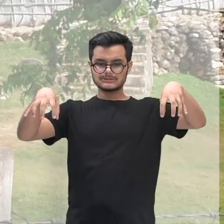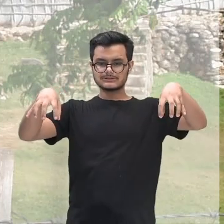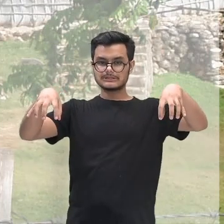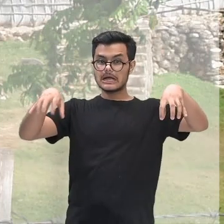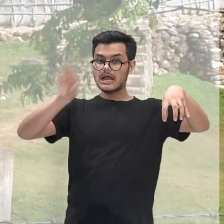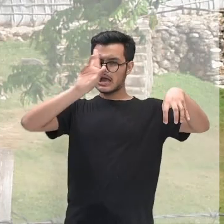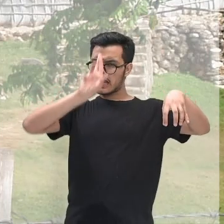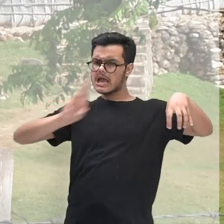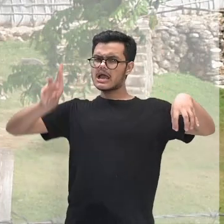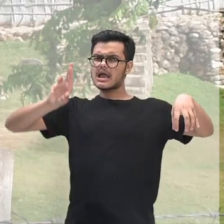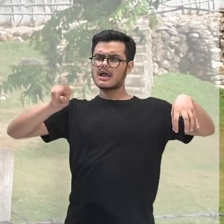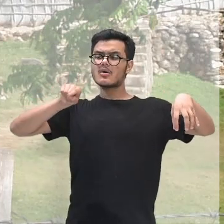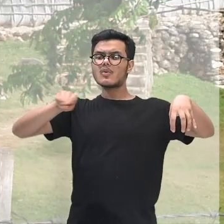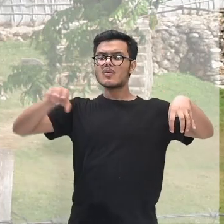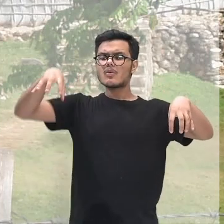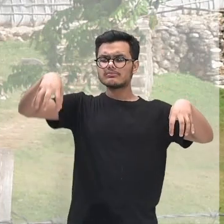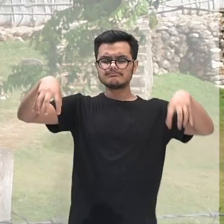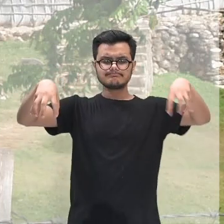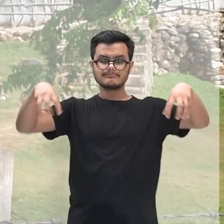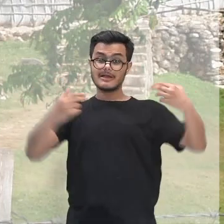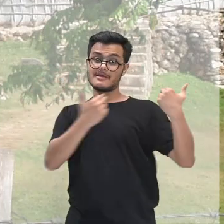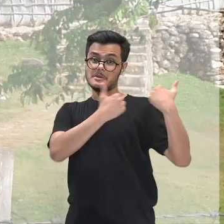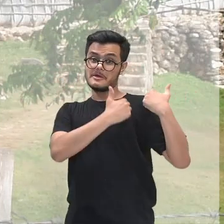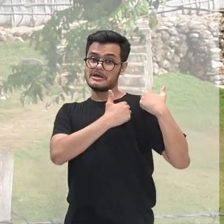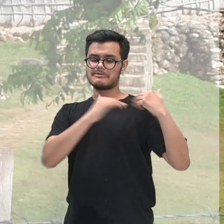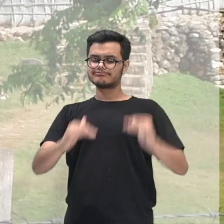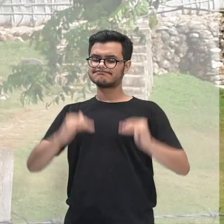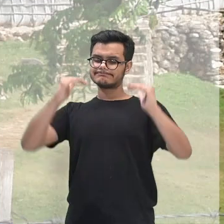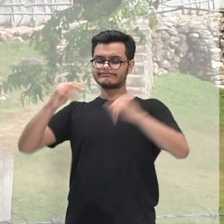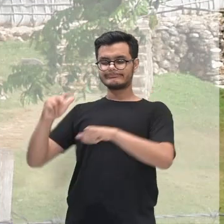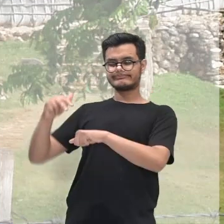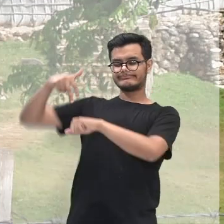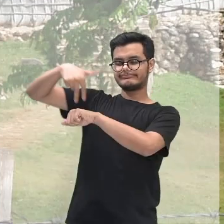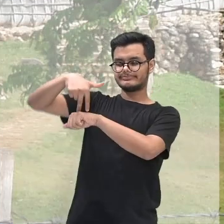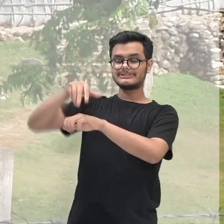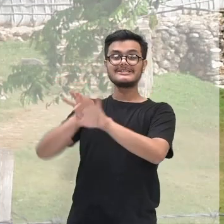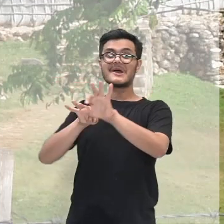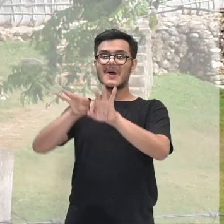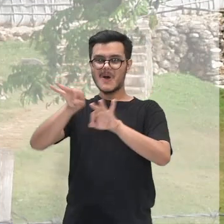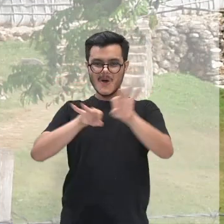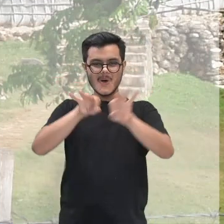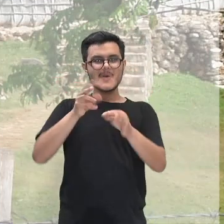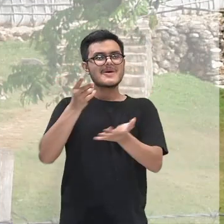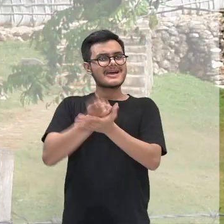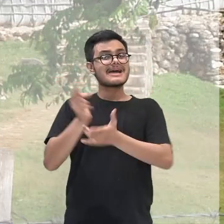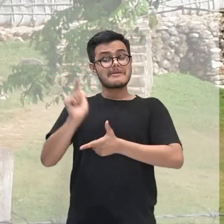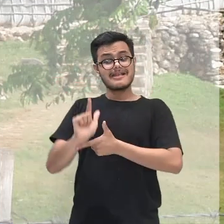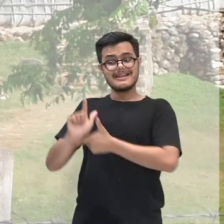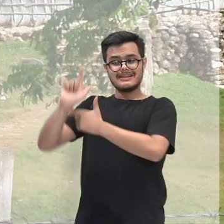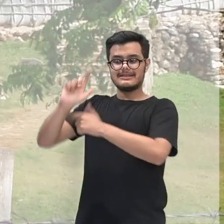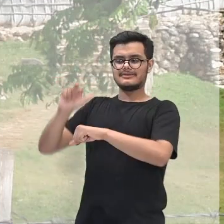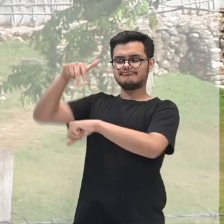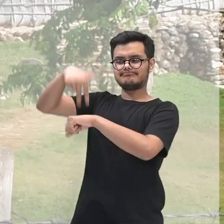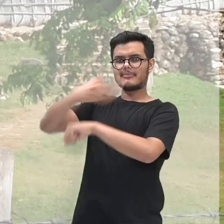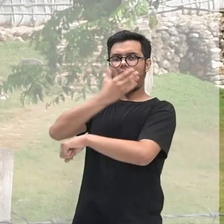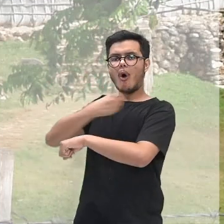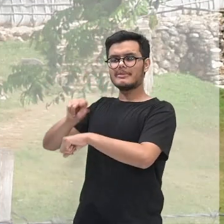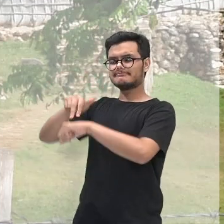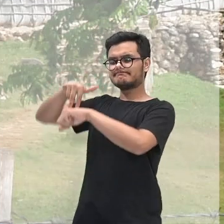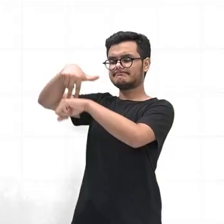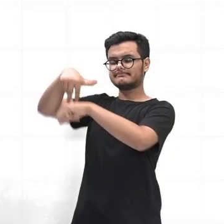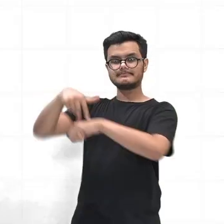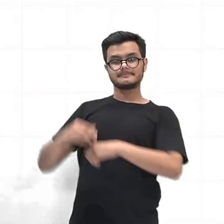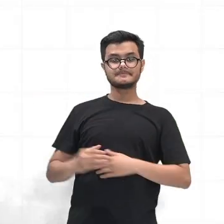cacicados desempenhavam papéis cruciais na organização e liderança. Olha só, os